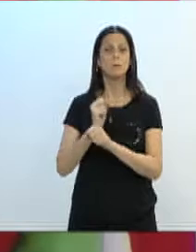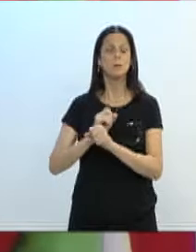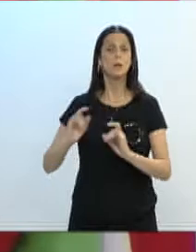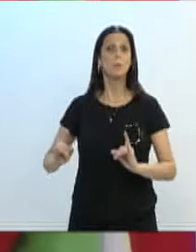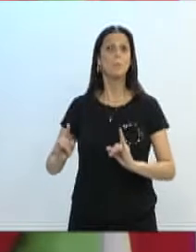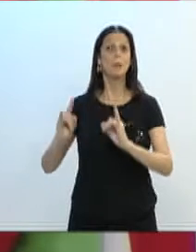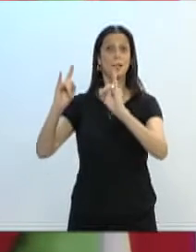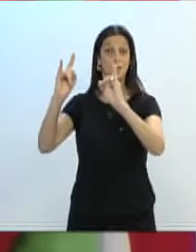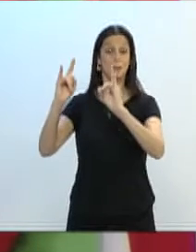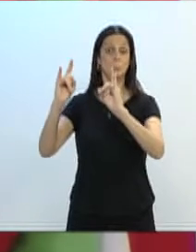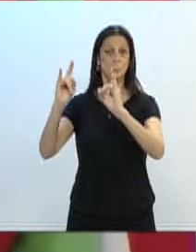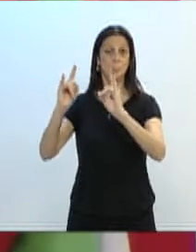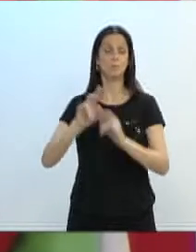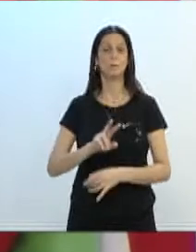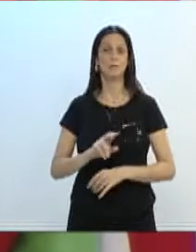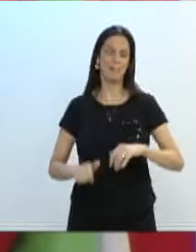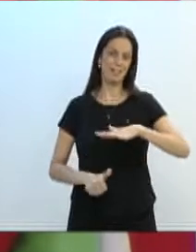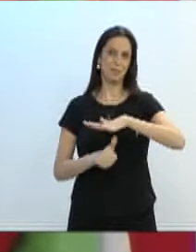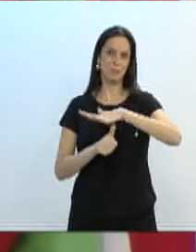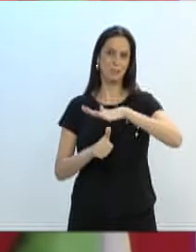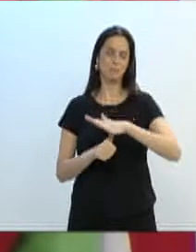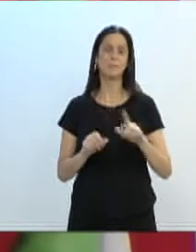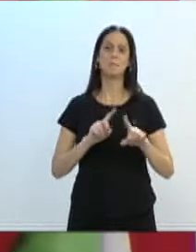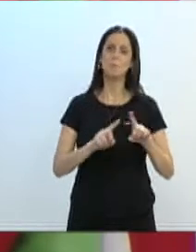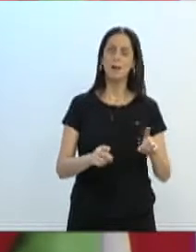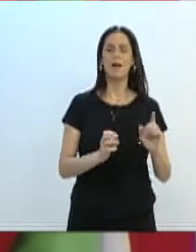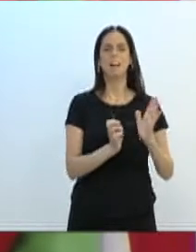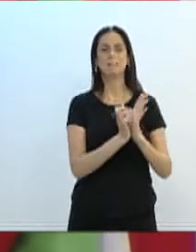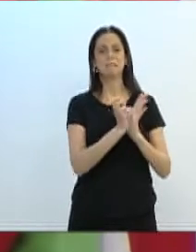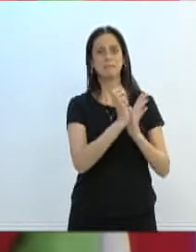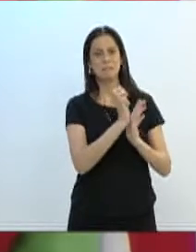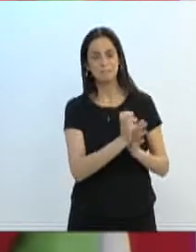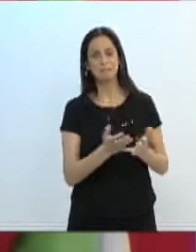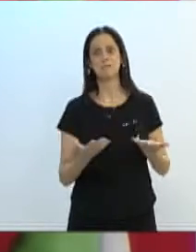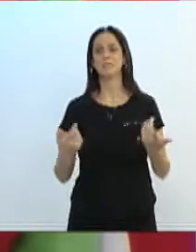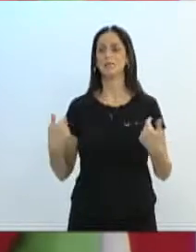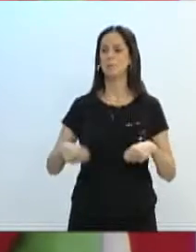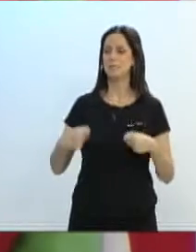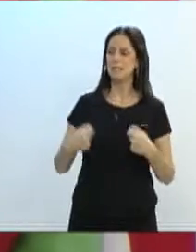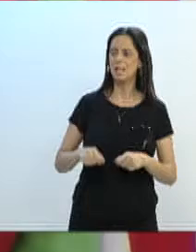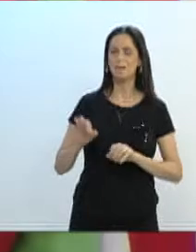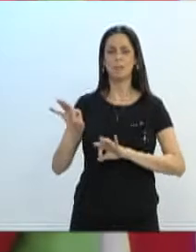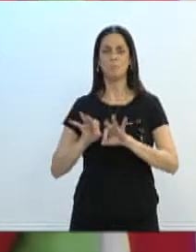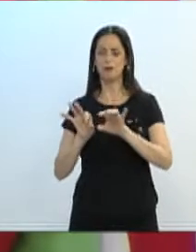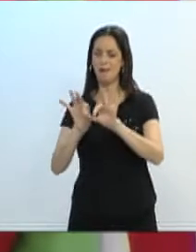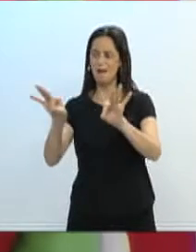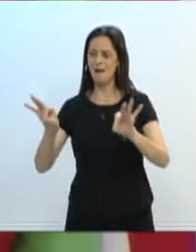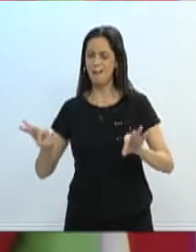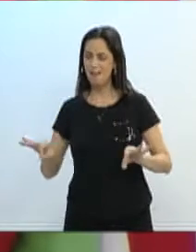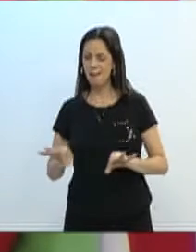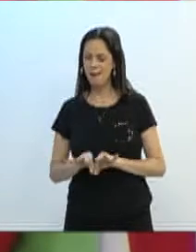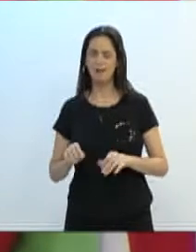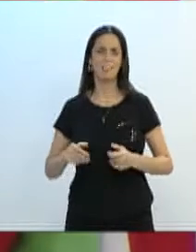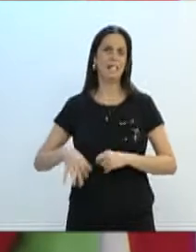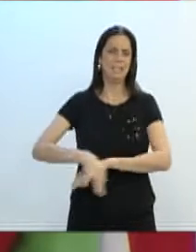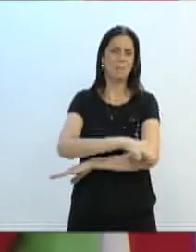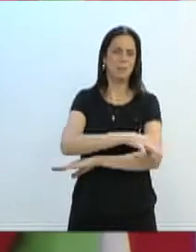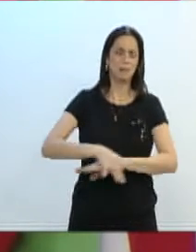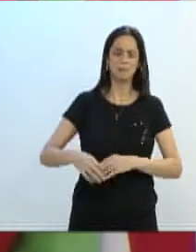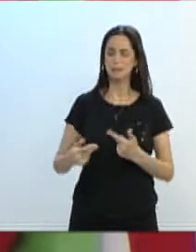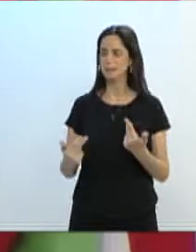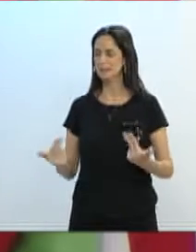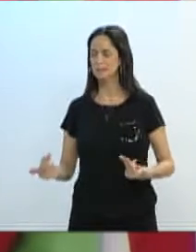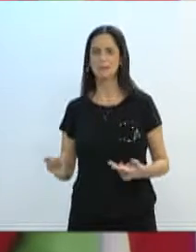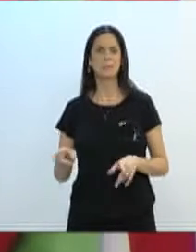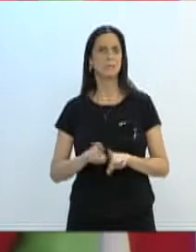E, infelizmente, devido a todo o trâmite burocrático que exige, retificação de área do terreno, diversos, até que passavam pela Secretaria